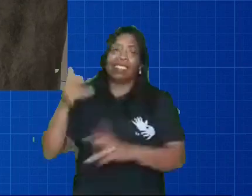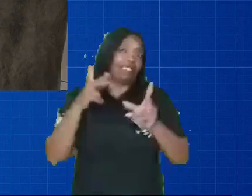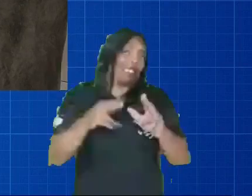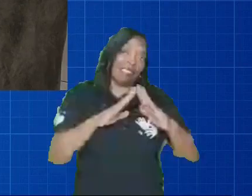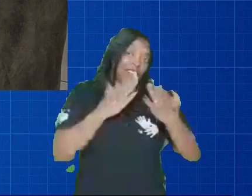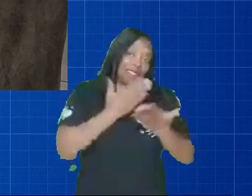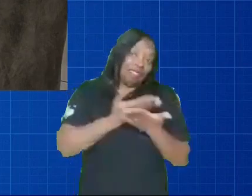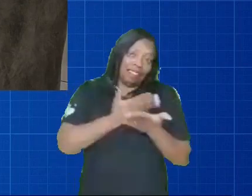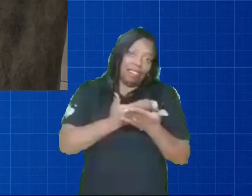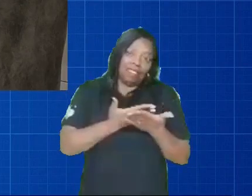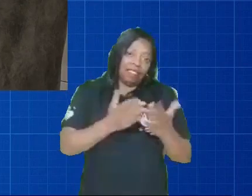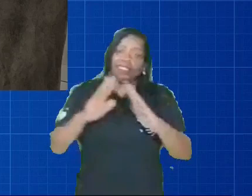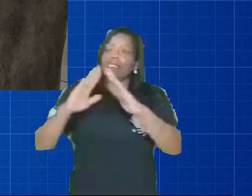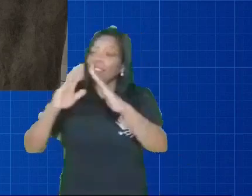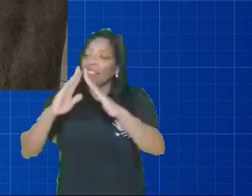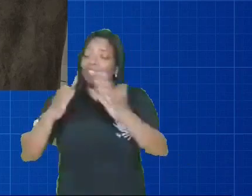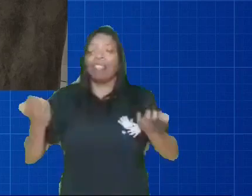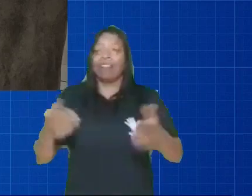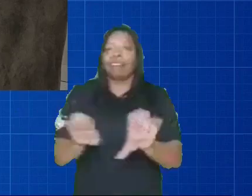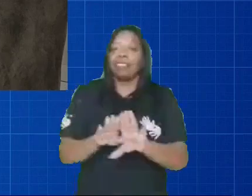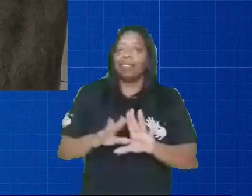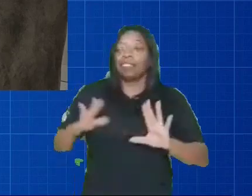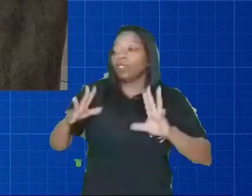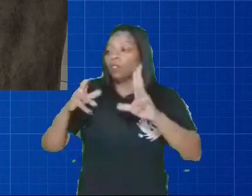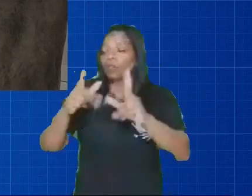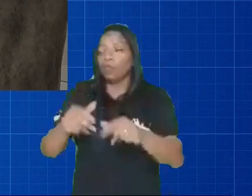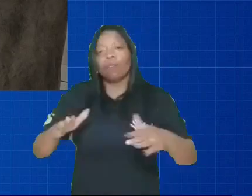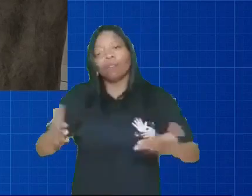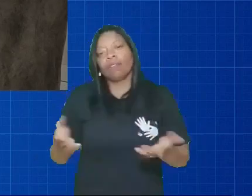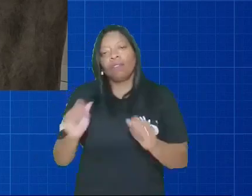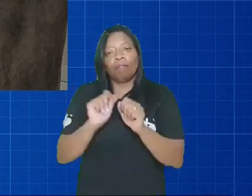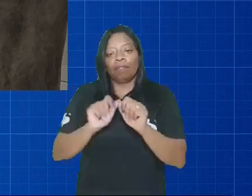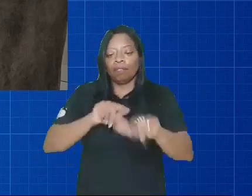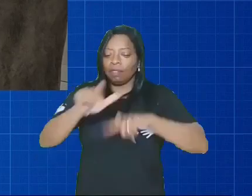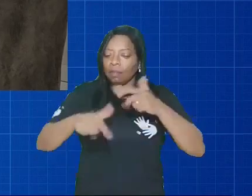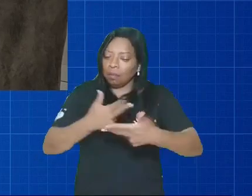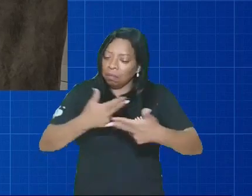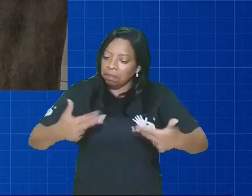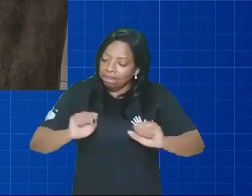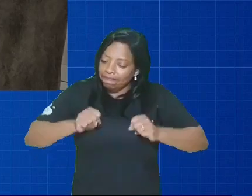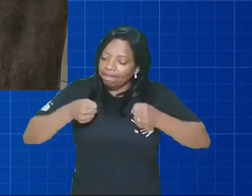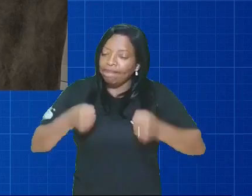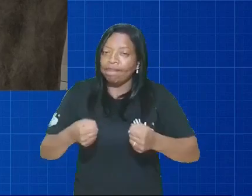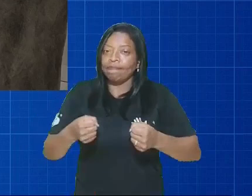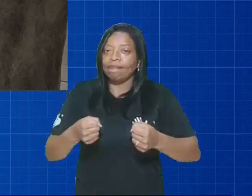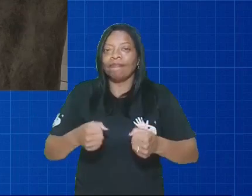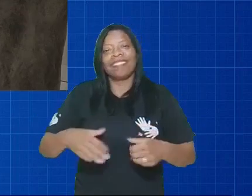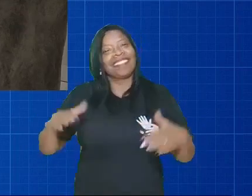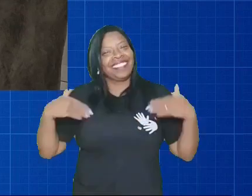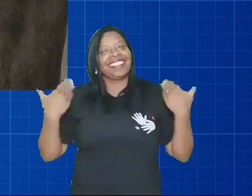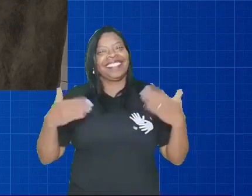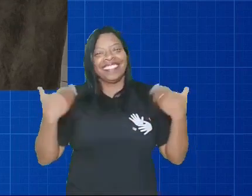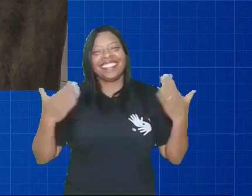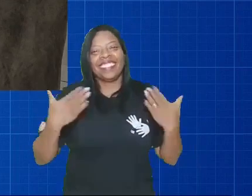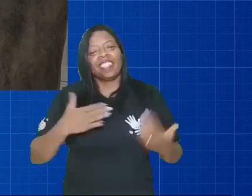pais. É uma coisa que dá muita alegria, assim, a gente gosta muito de fazer. E a gente tem feito justamente para isso, né? Formar crianças, formar